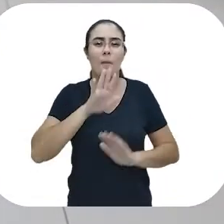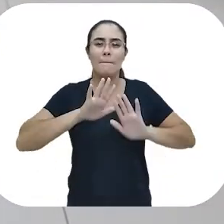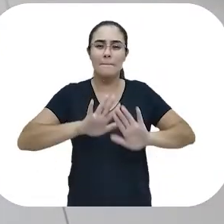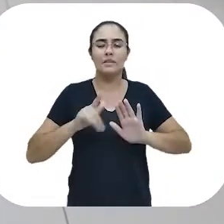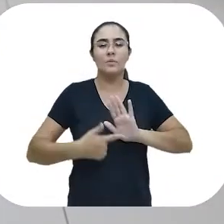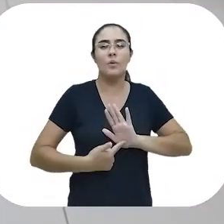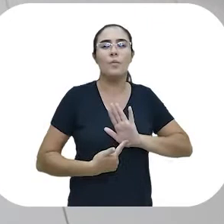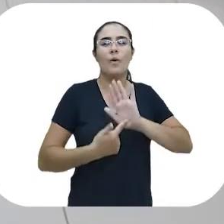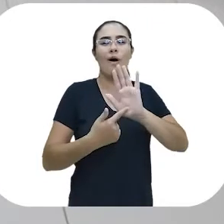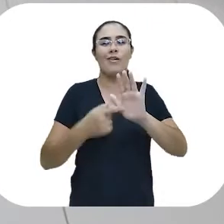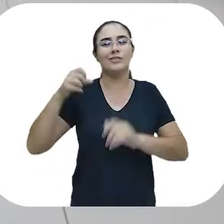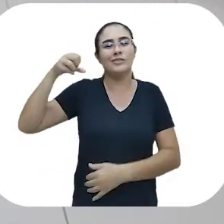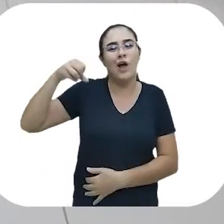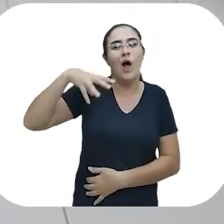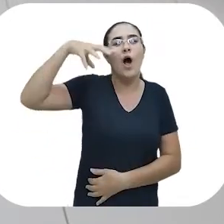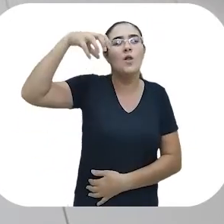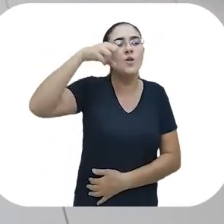em verso e